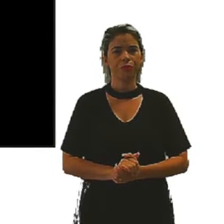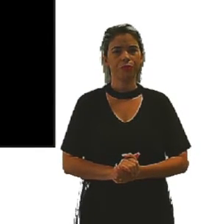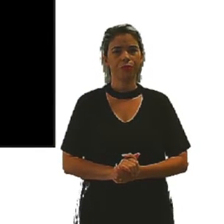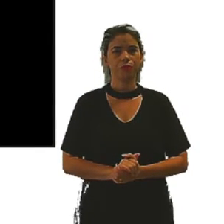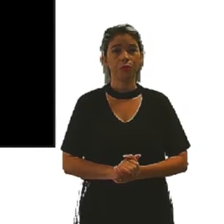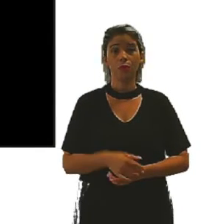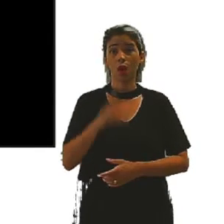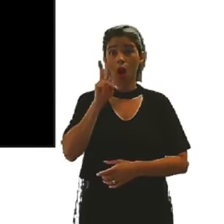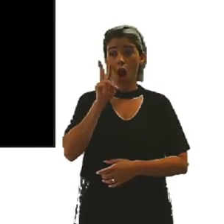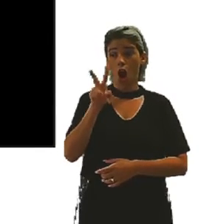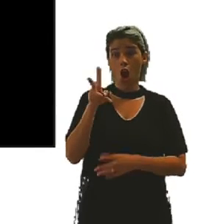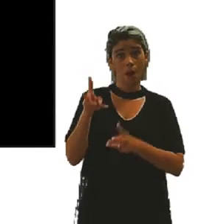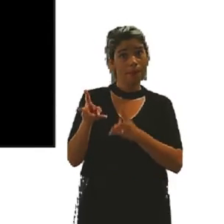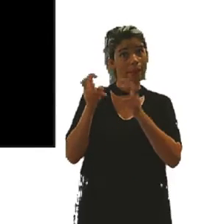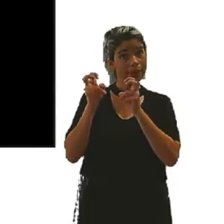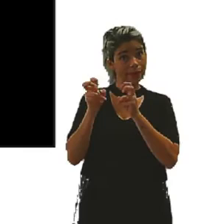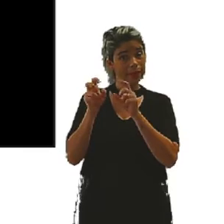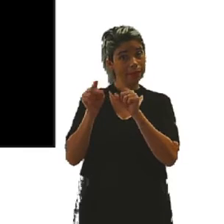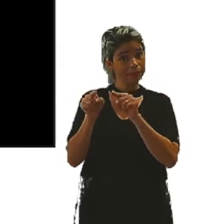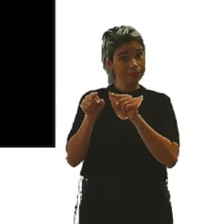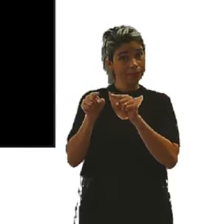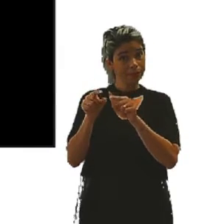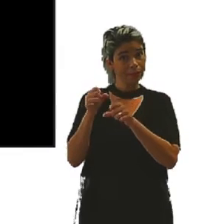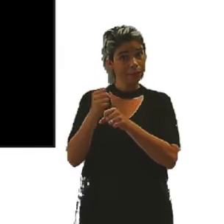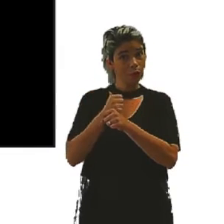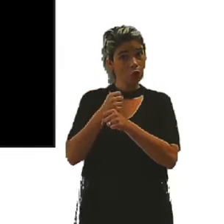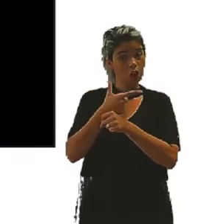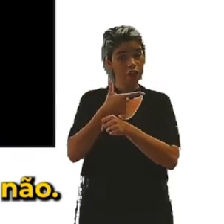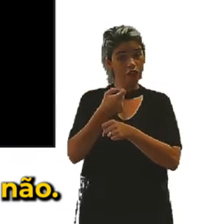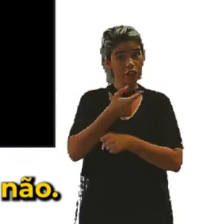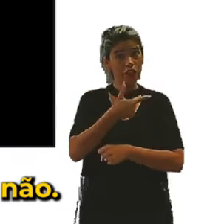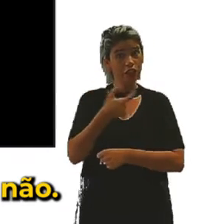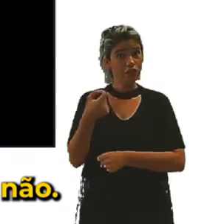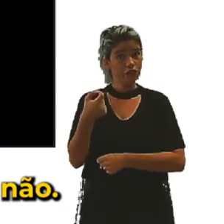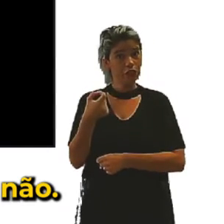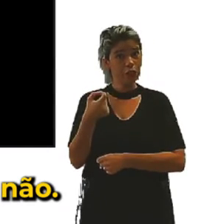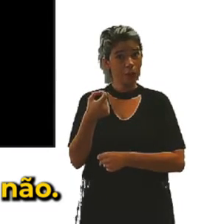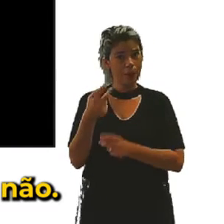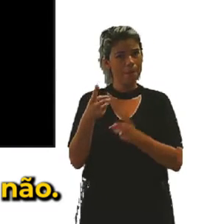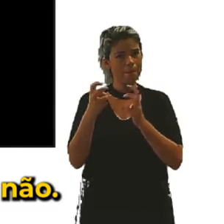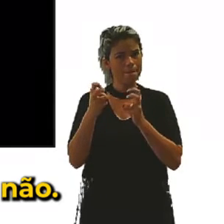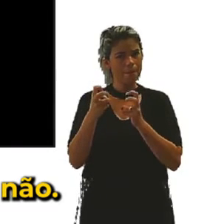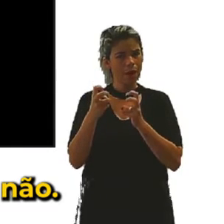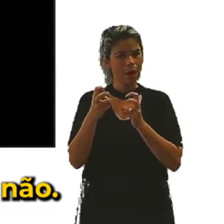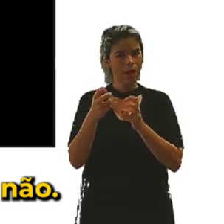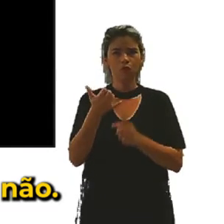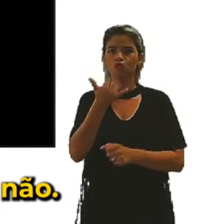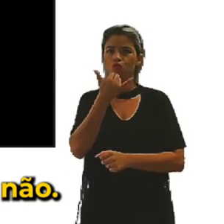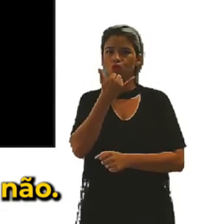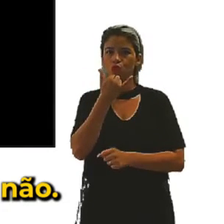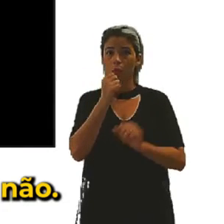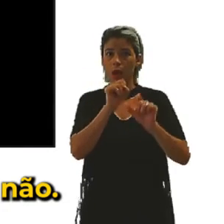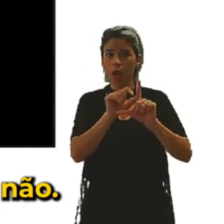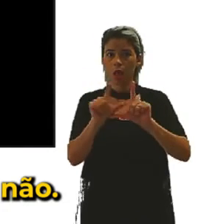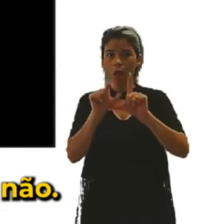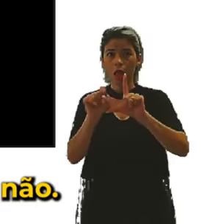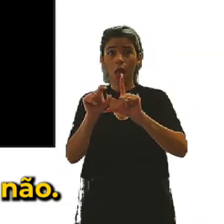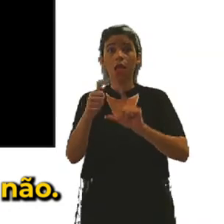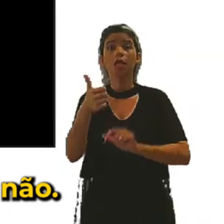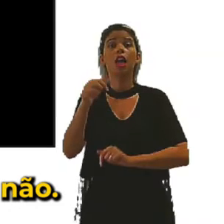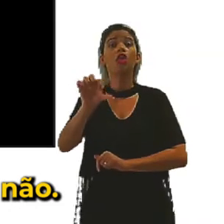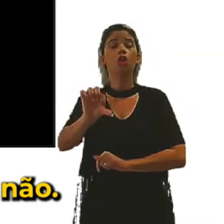Olhem lá, em 2020, olhem só, não, no slide 19, por